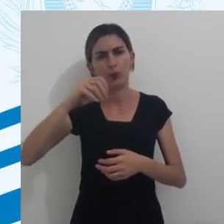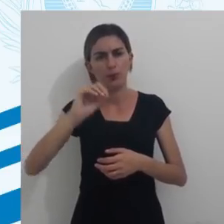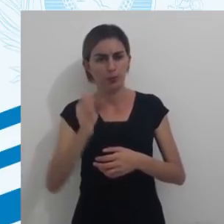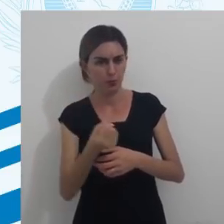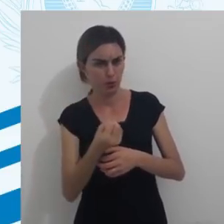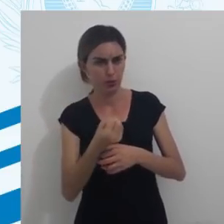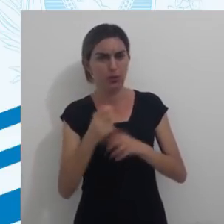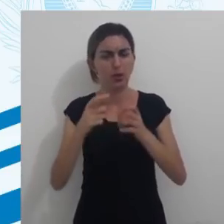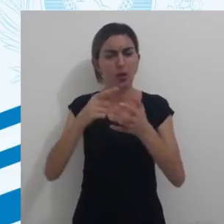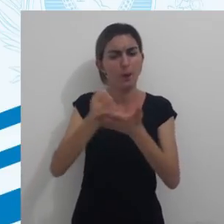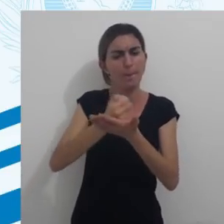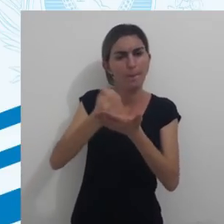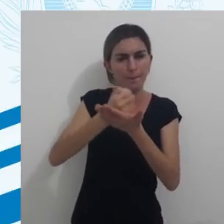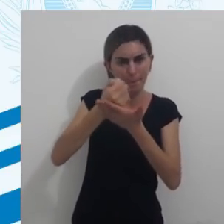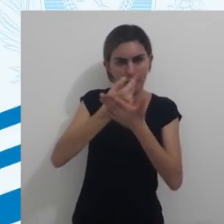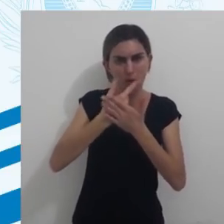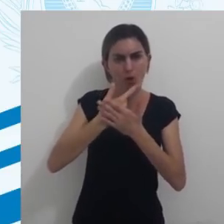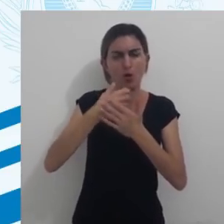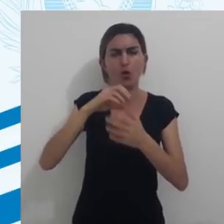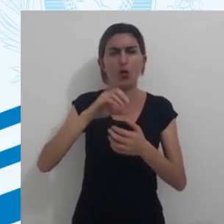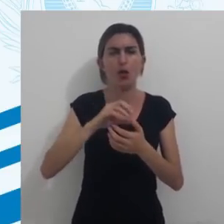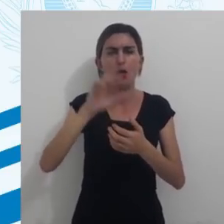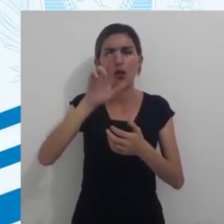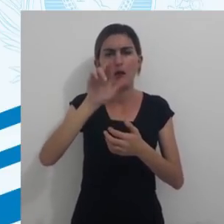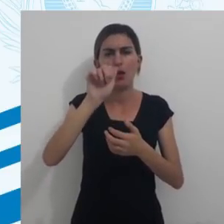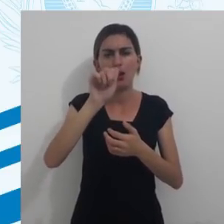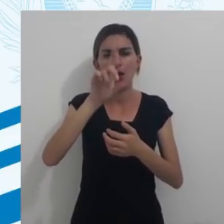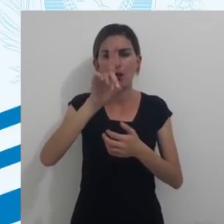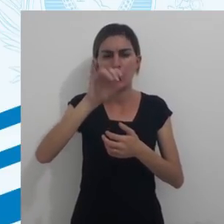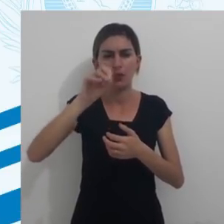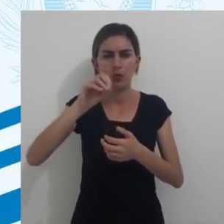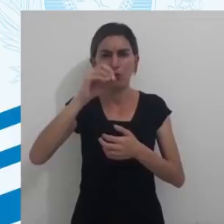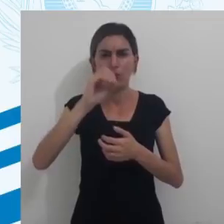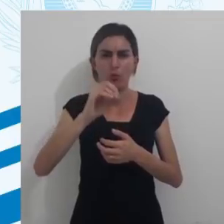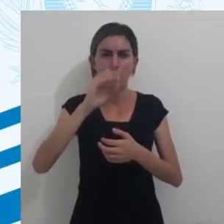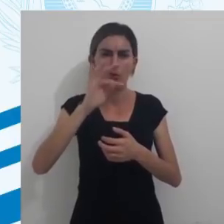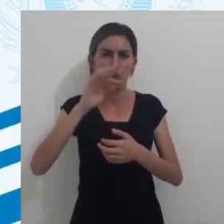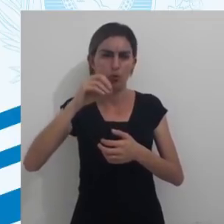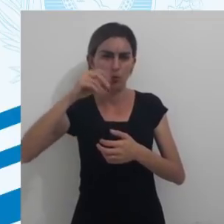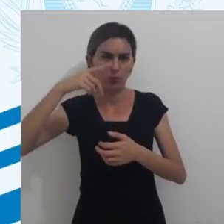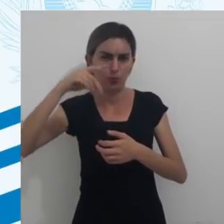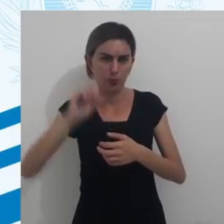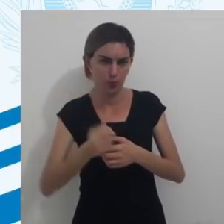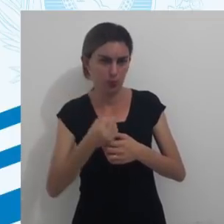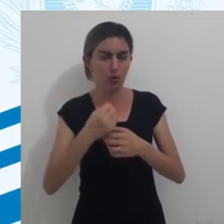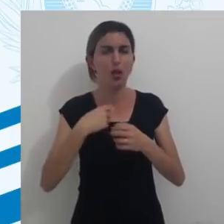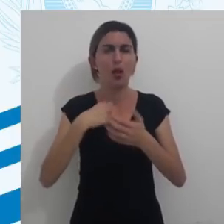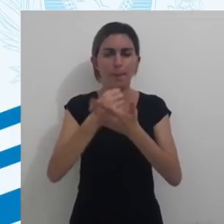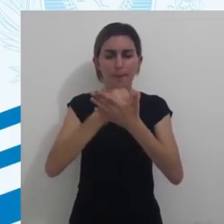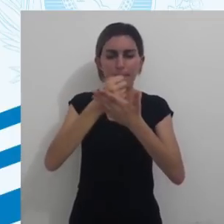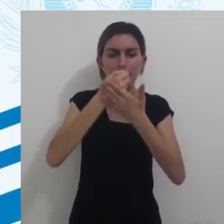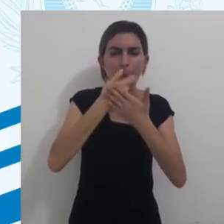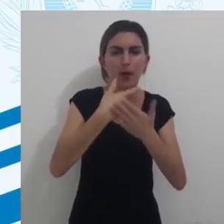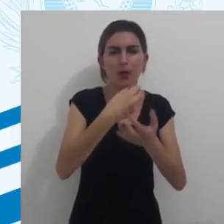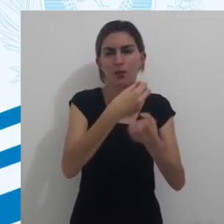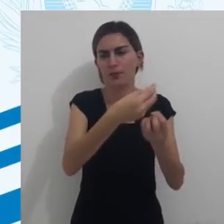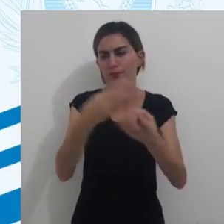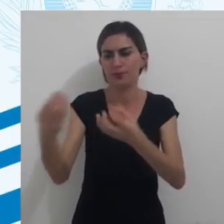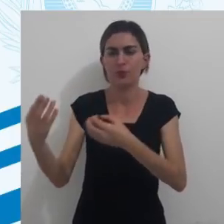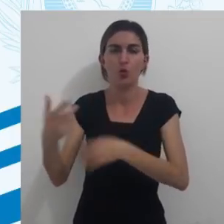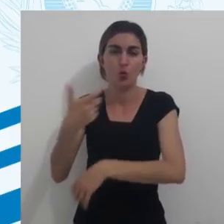medicamentosas que contêm radioisótopos, que são administrados aos pacientes por meio da ingestão